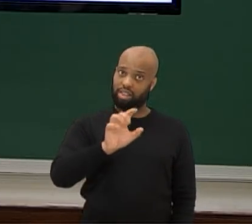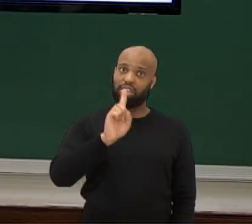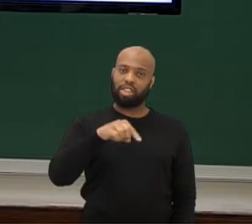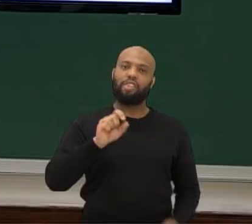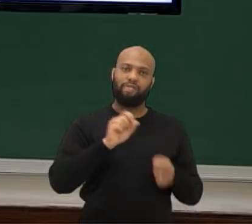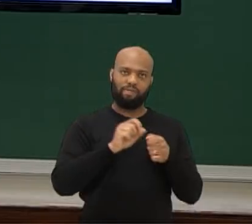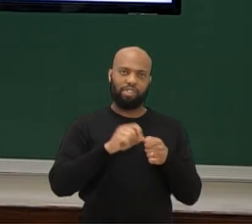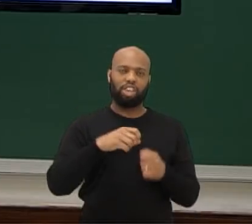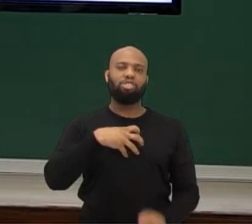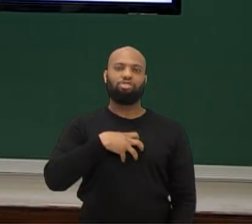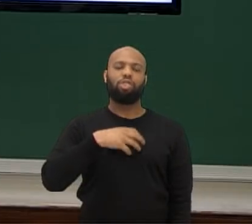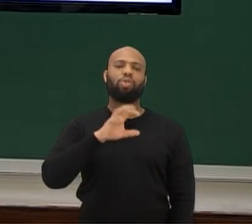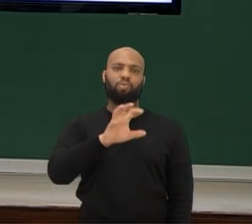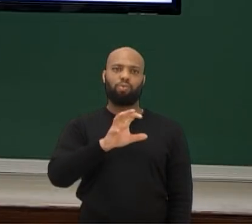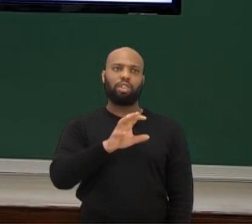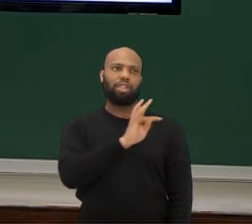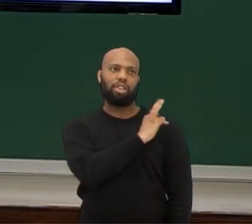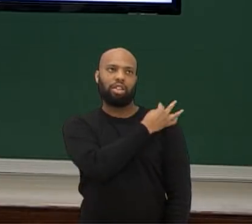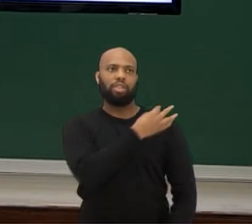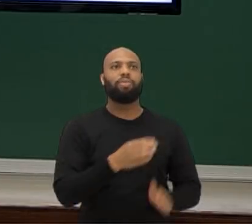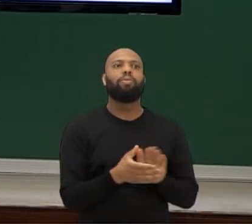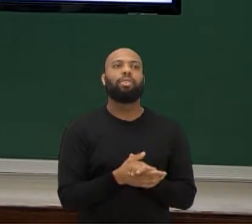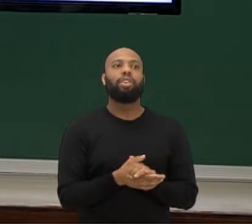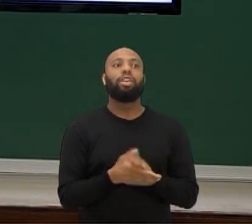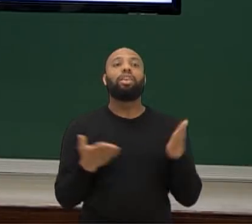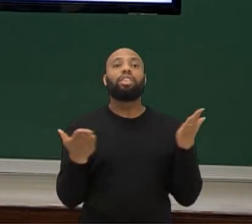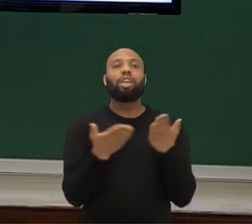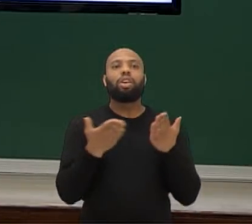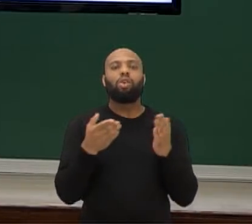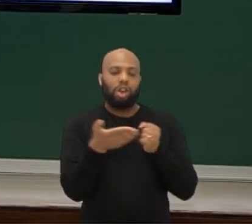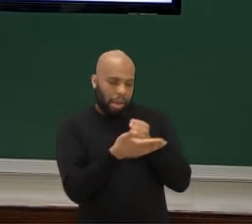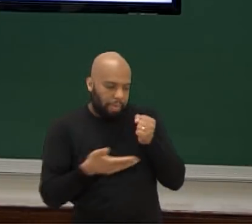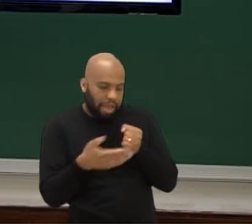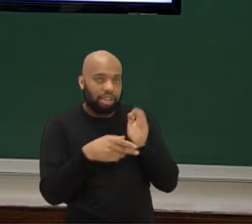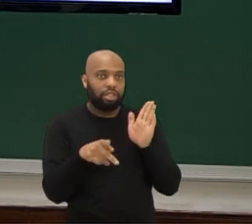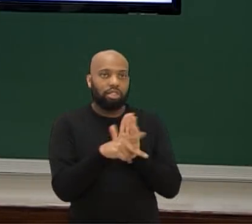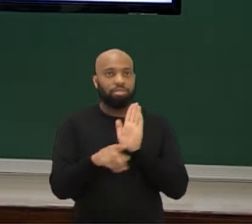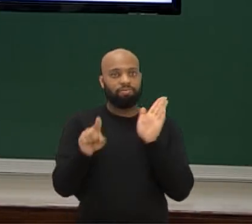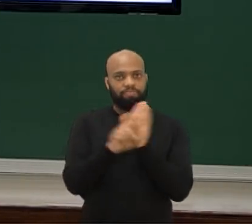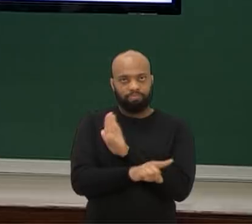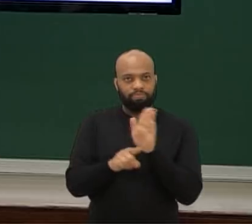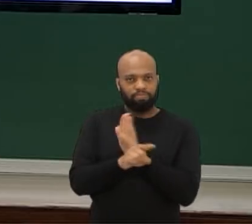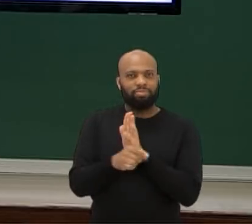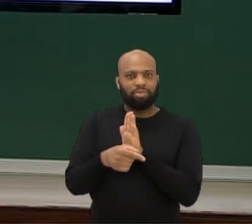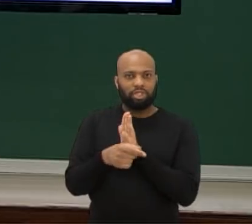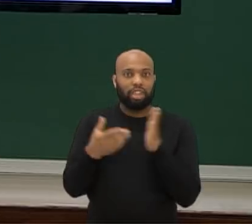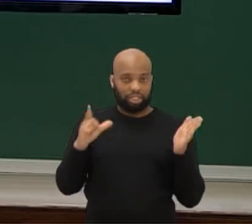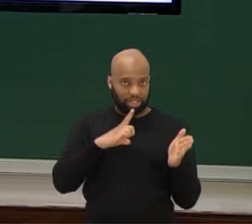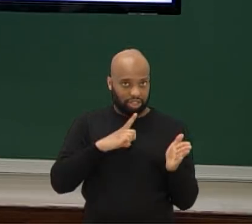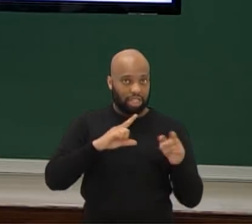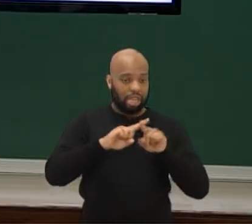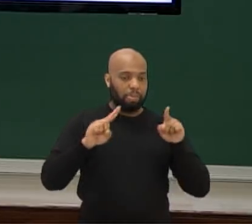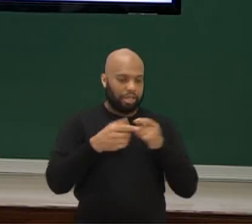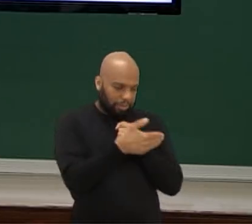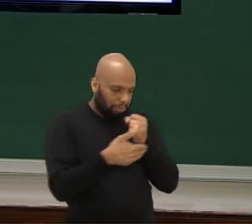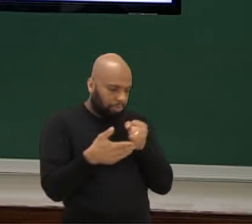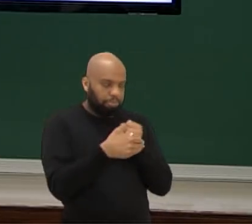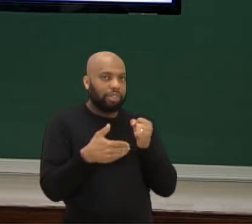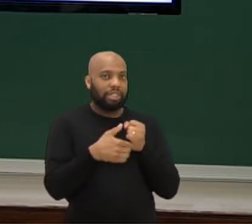feita a rotação. Ok? Então, baseado nesse tipo de simetria,